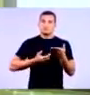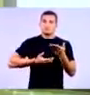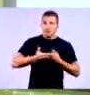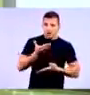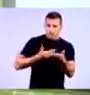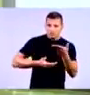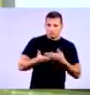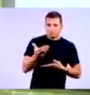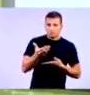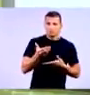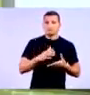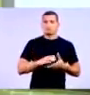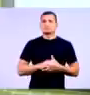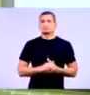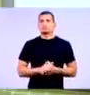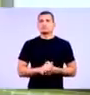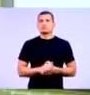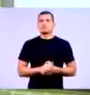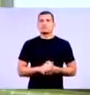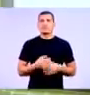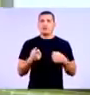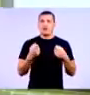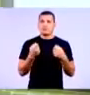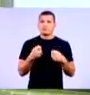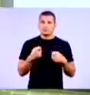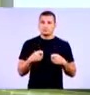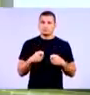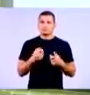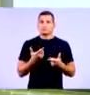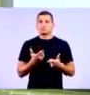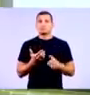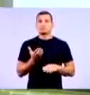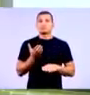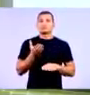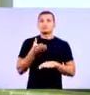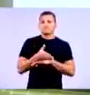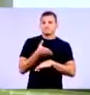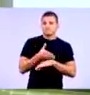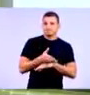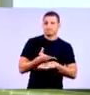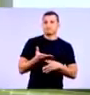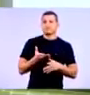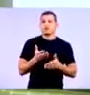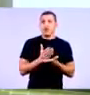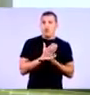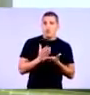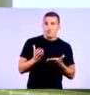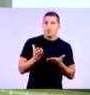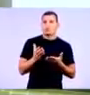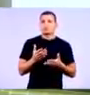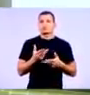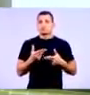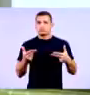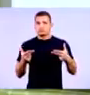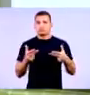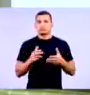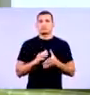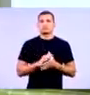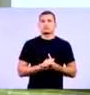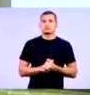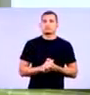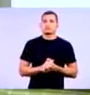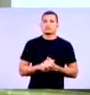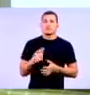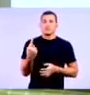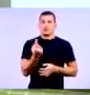interativos. Então, é preciso que nós desenvolvamos alguns princípios, algumas habilidades, algumas competências. E